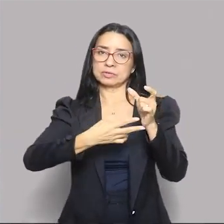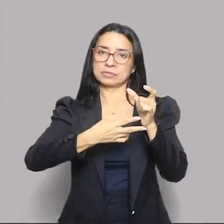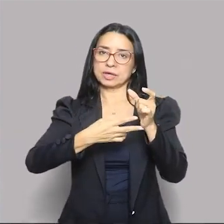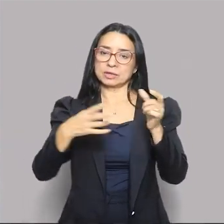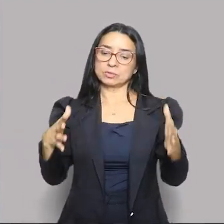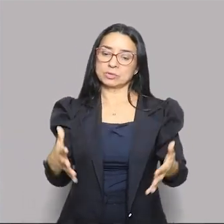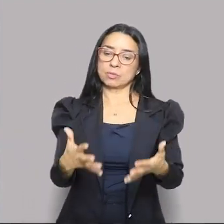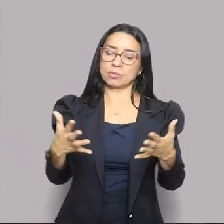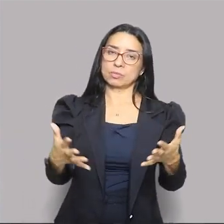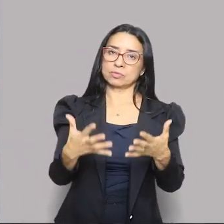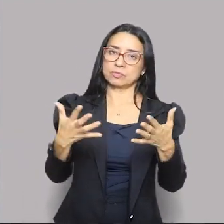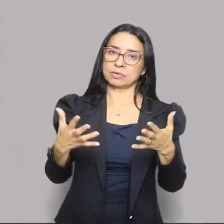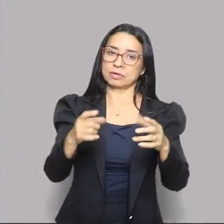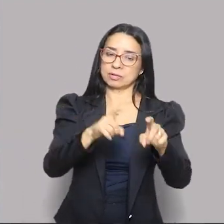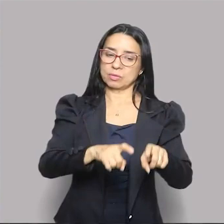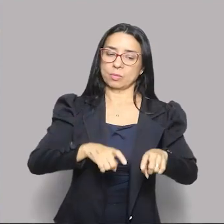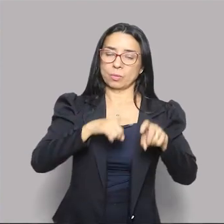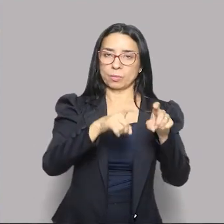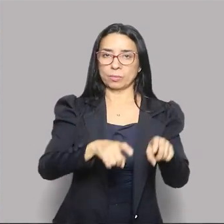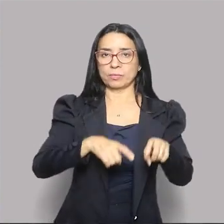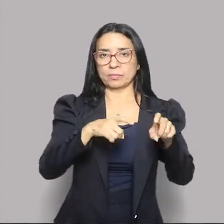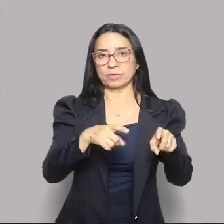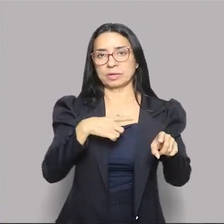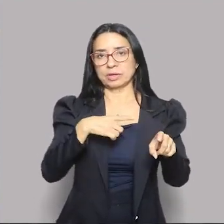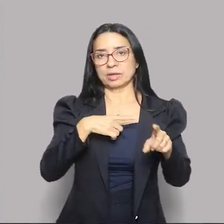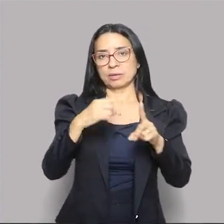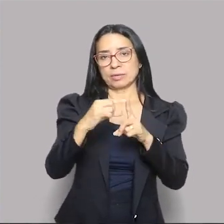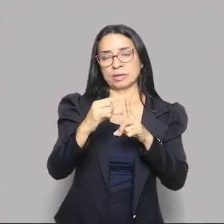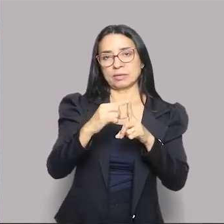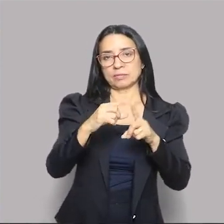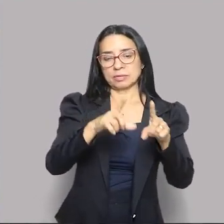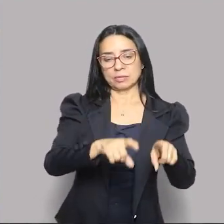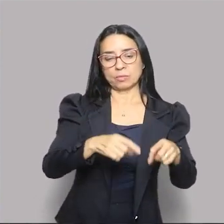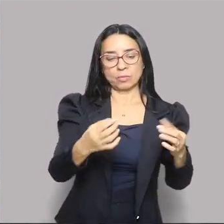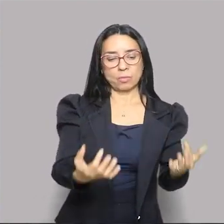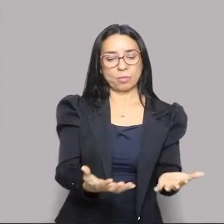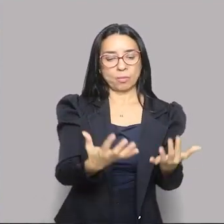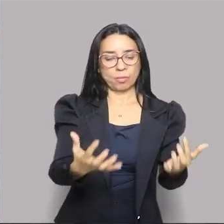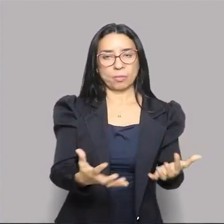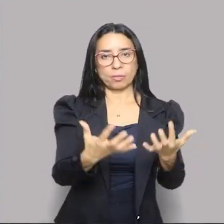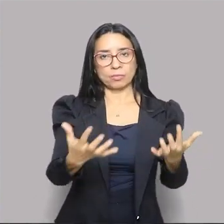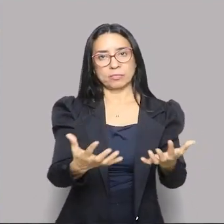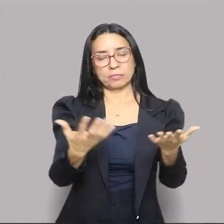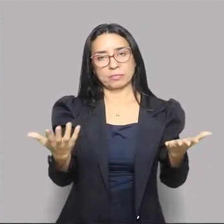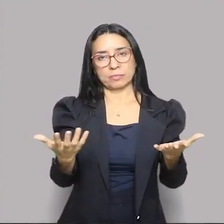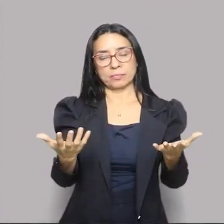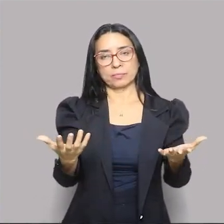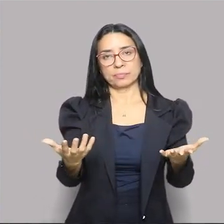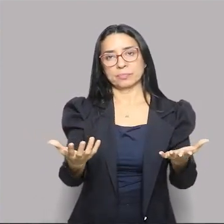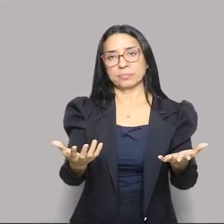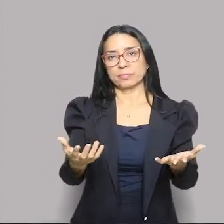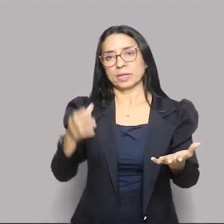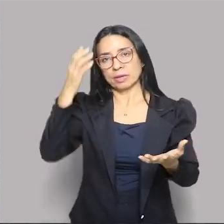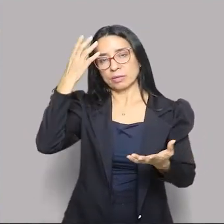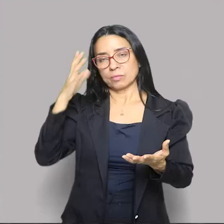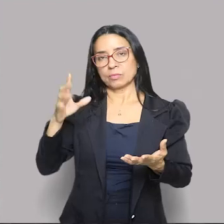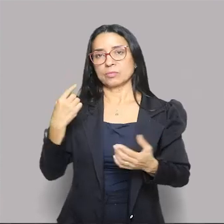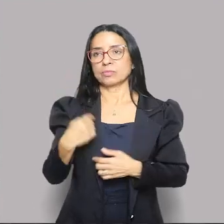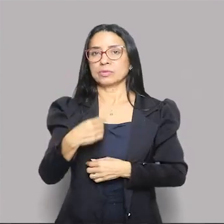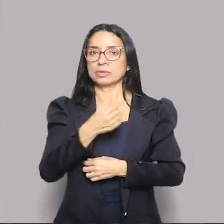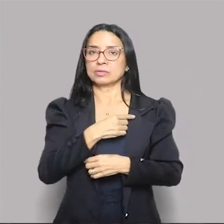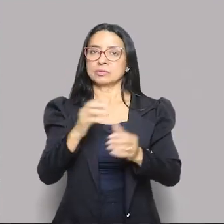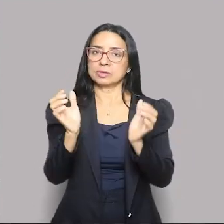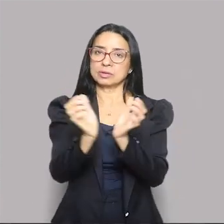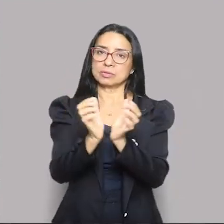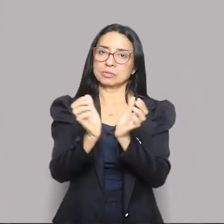gente tem a palavra agricultura. Por quê? Porque ali você vai cultivar a terra. Só um exemplo. Então, a cultura que nós estamos aqui é um